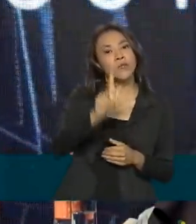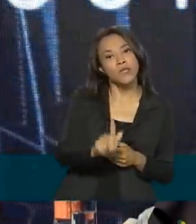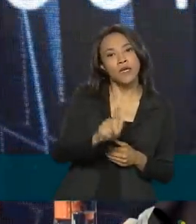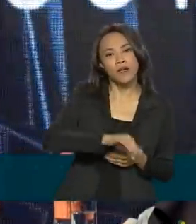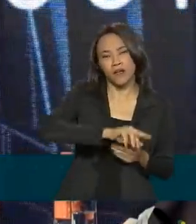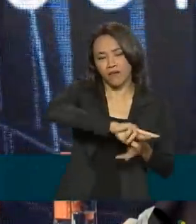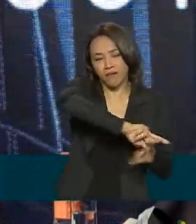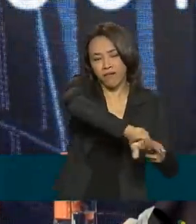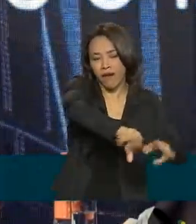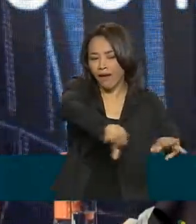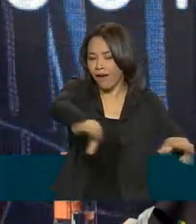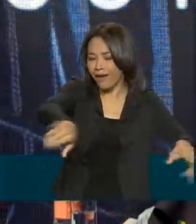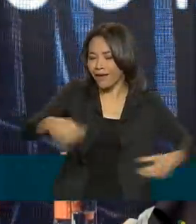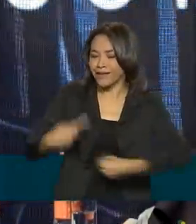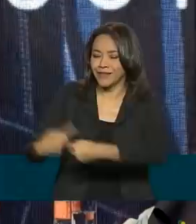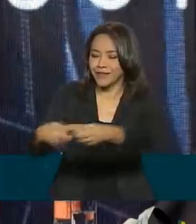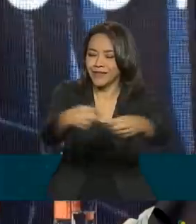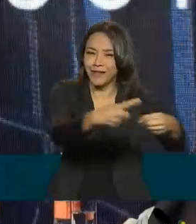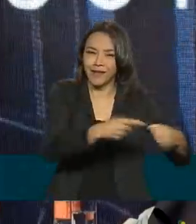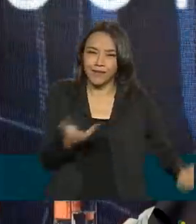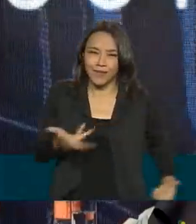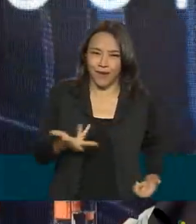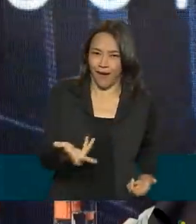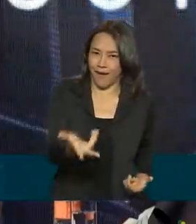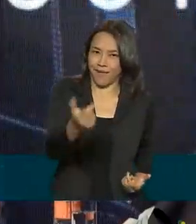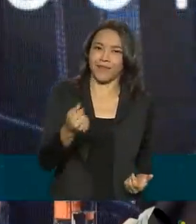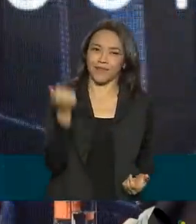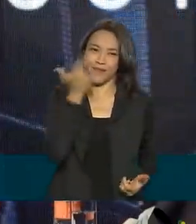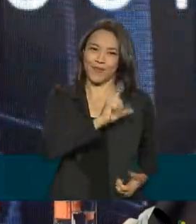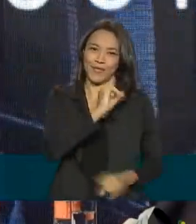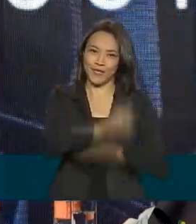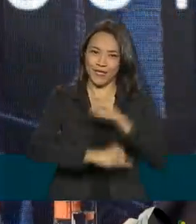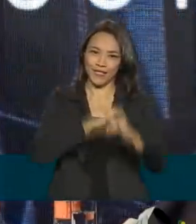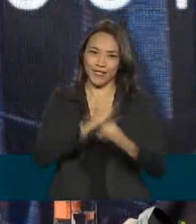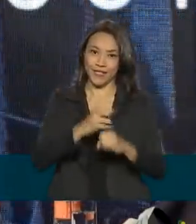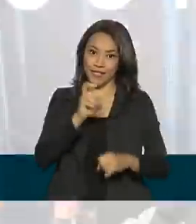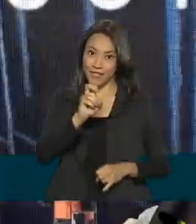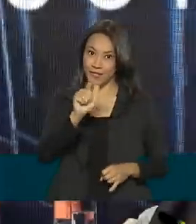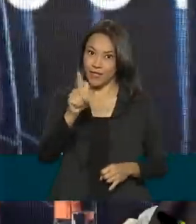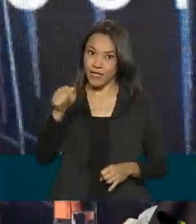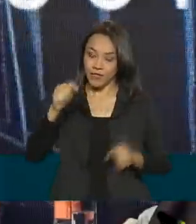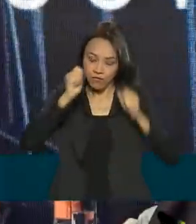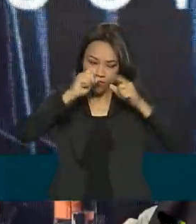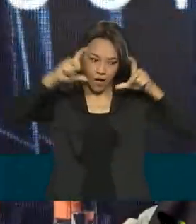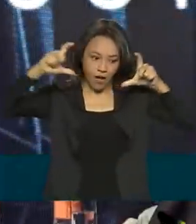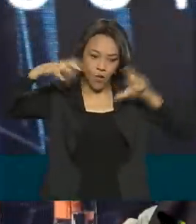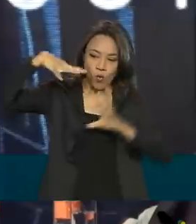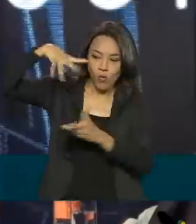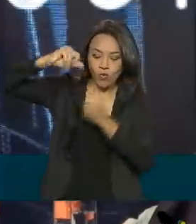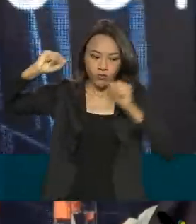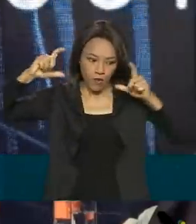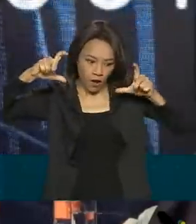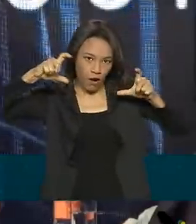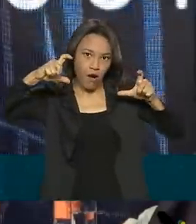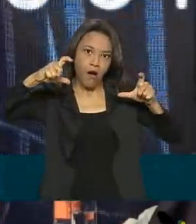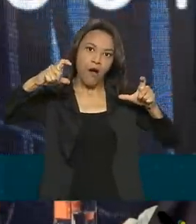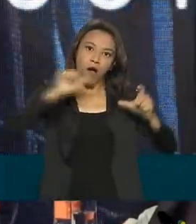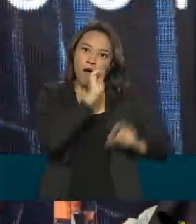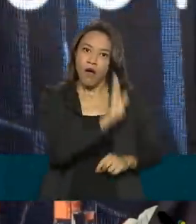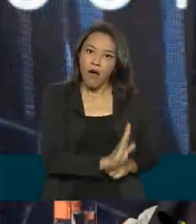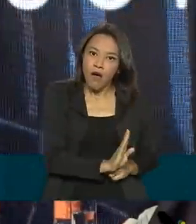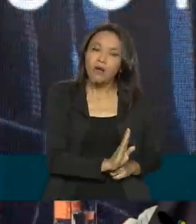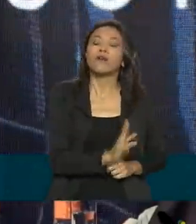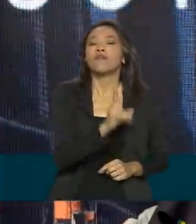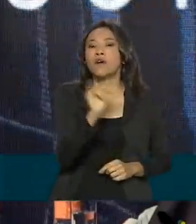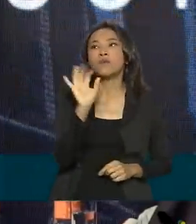cidades muito mais rápido do que a gente imaginava. Isso abriu os olhos do mundo. Depois do 5G, a gente vai poder